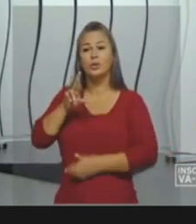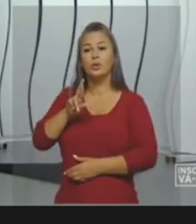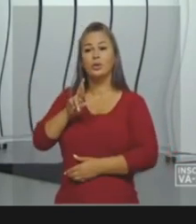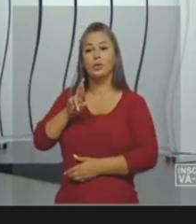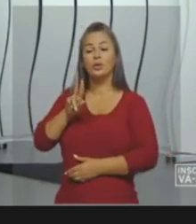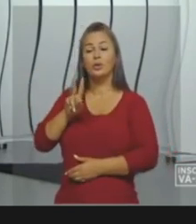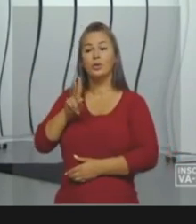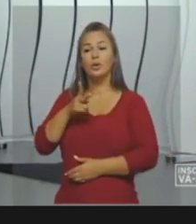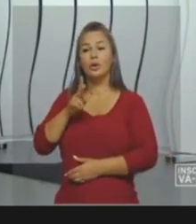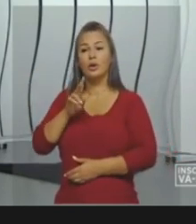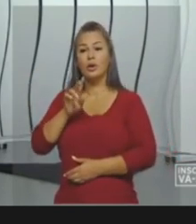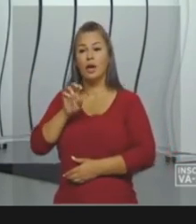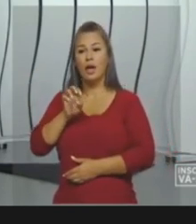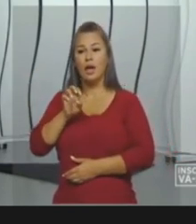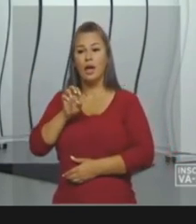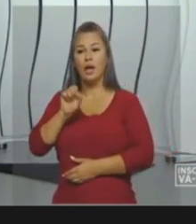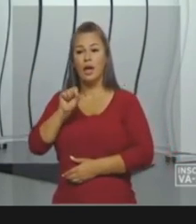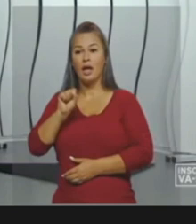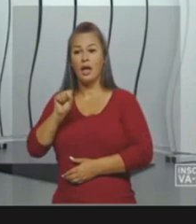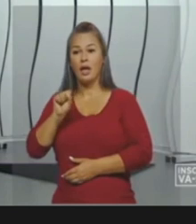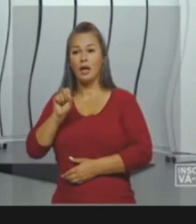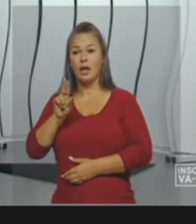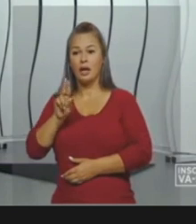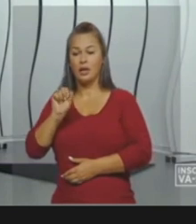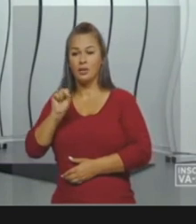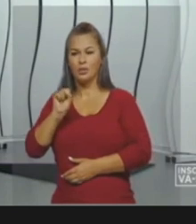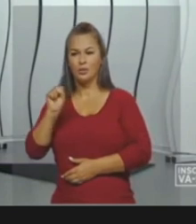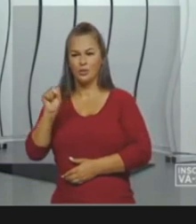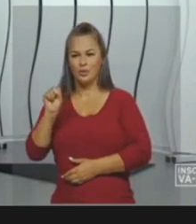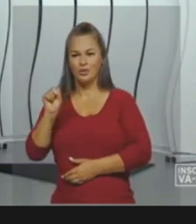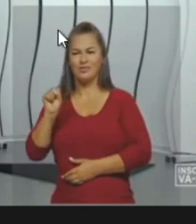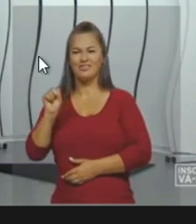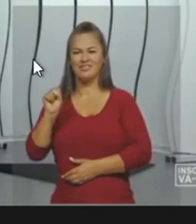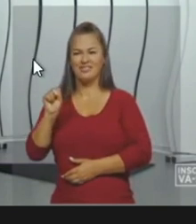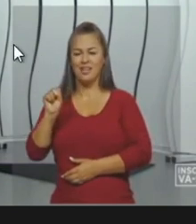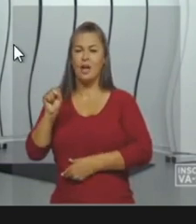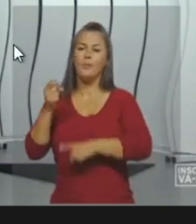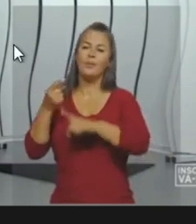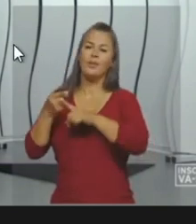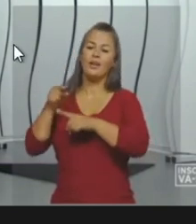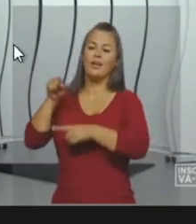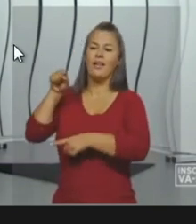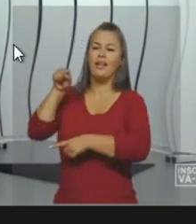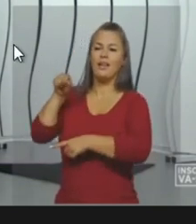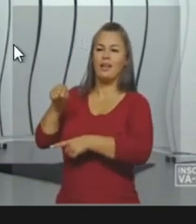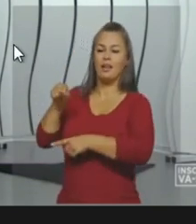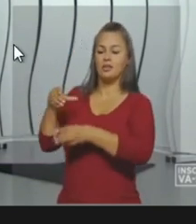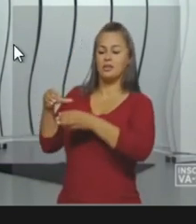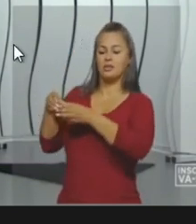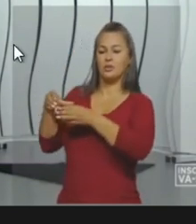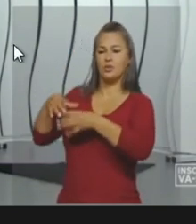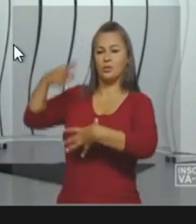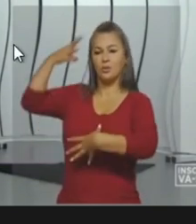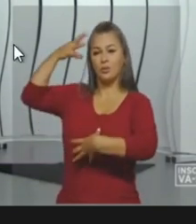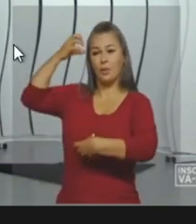vou usar esse nome. Então o sistema RH é justamente por causa do nome desse macaco, onde foi identificado esse tipo